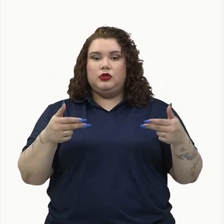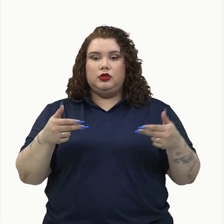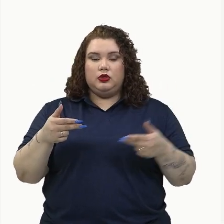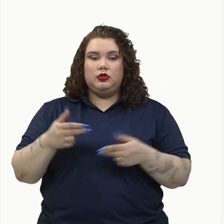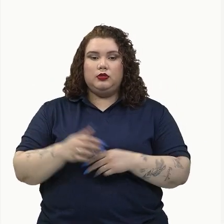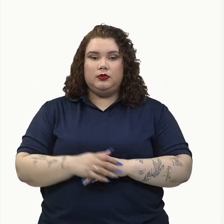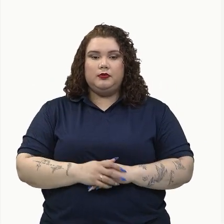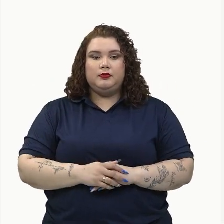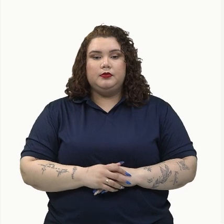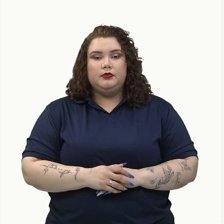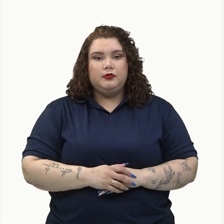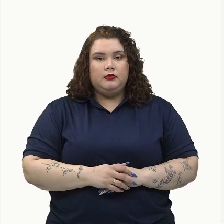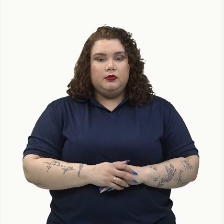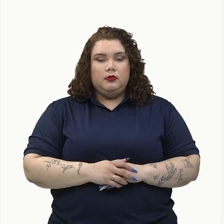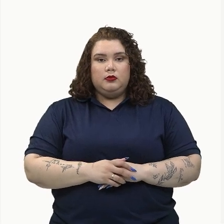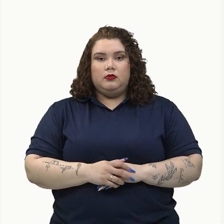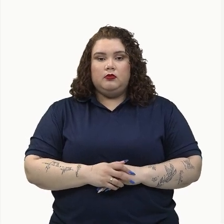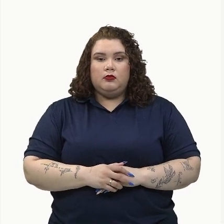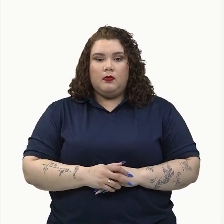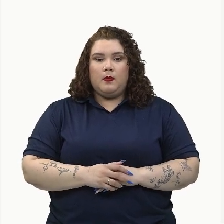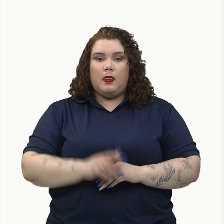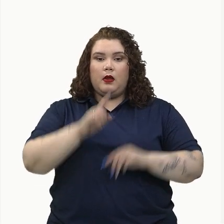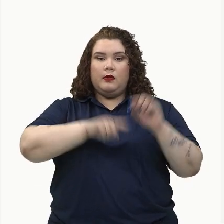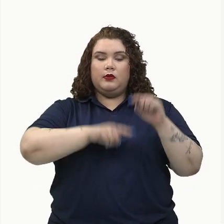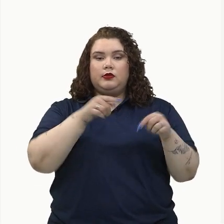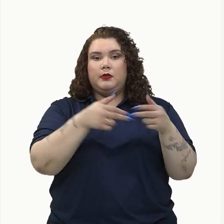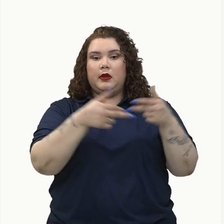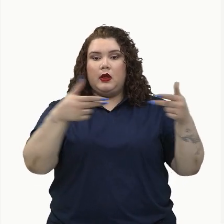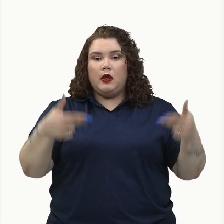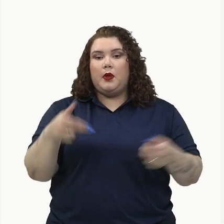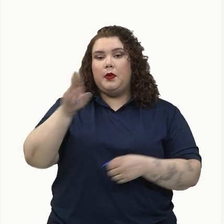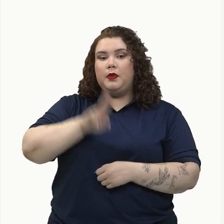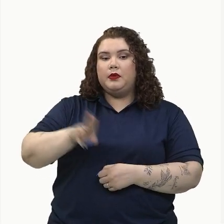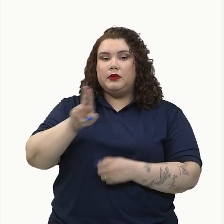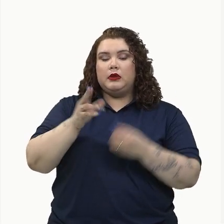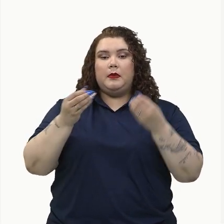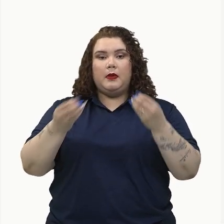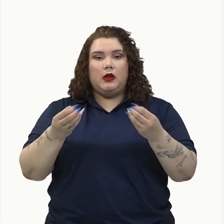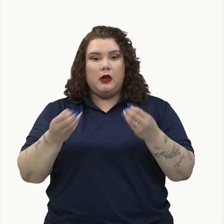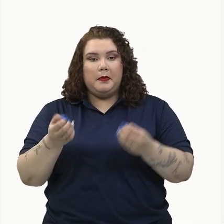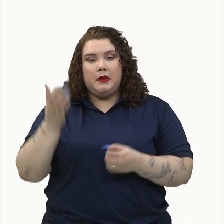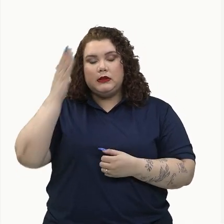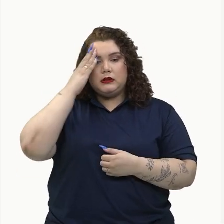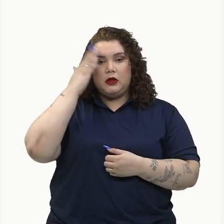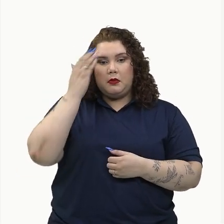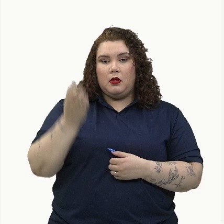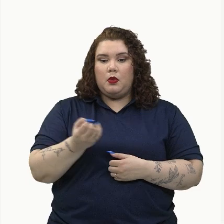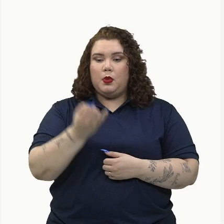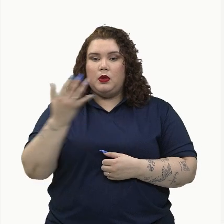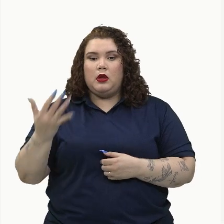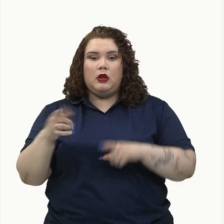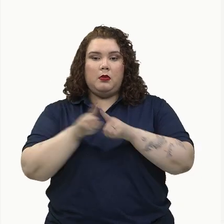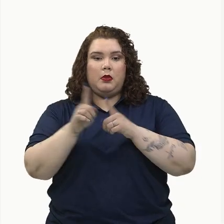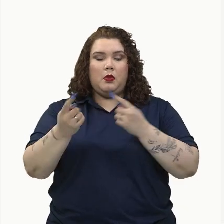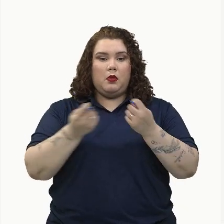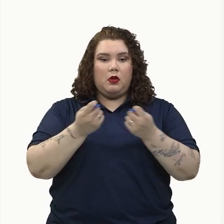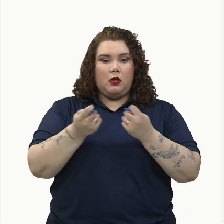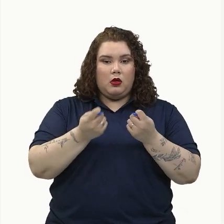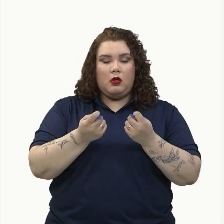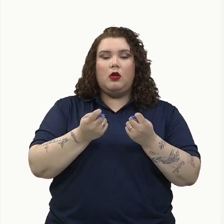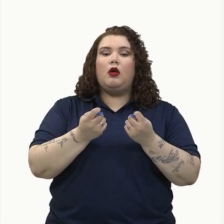aí os dispositivos de controle são utilizados para medir e controlar as